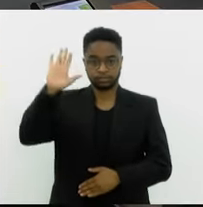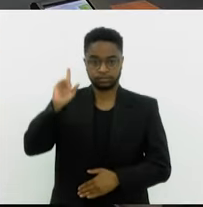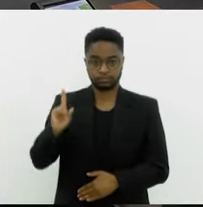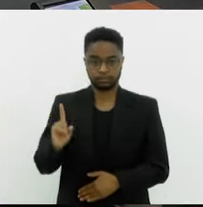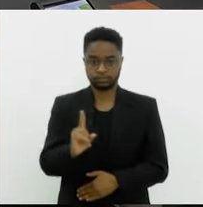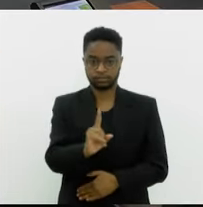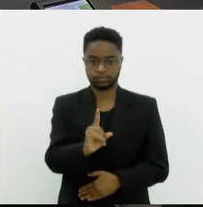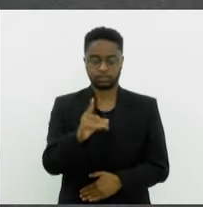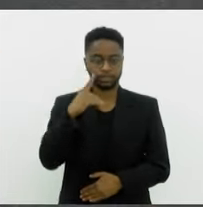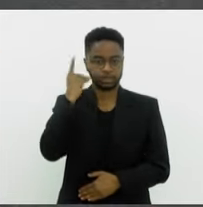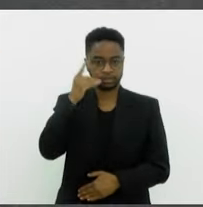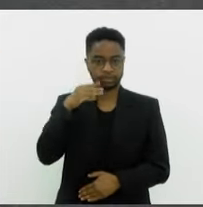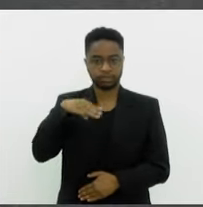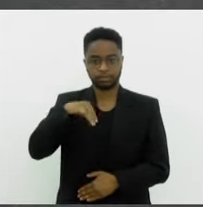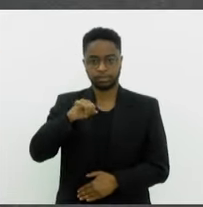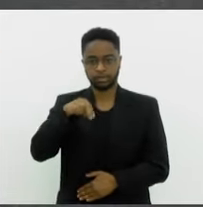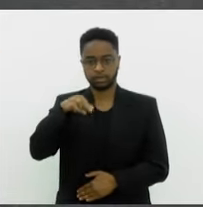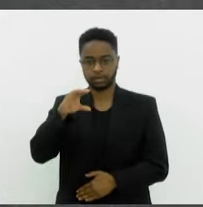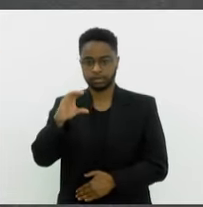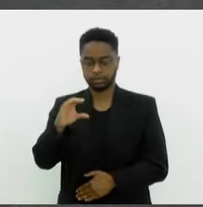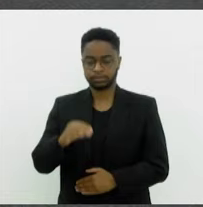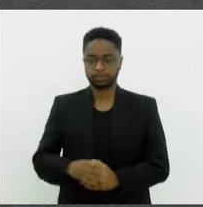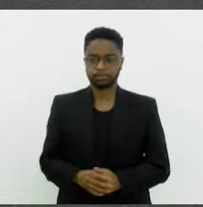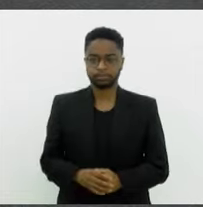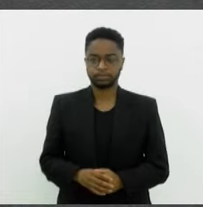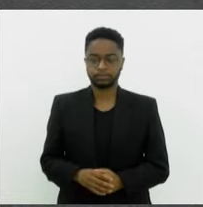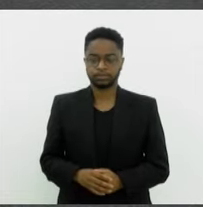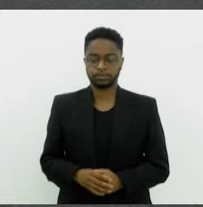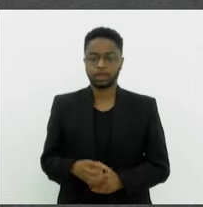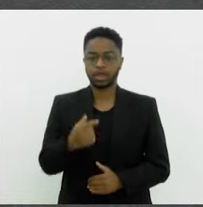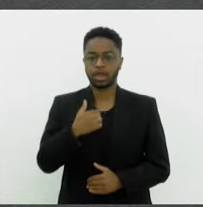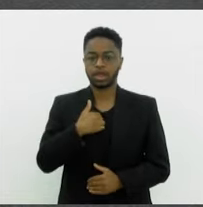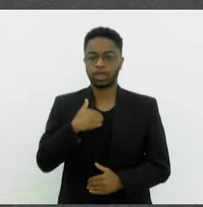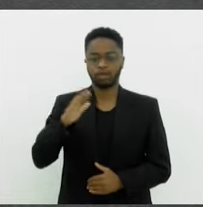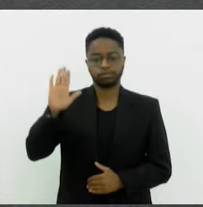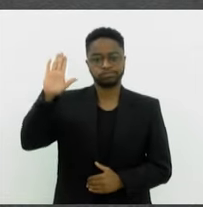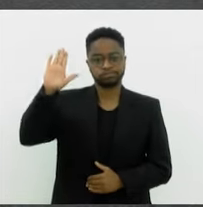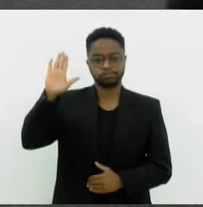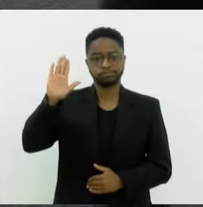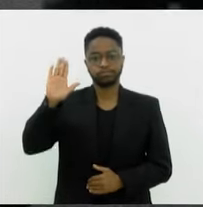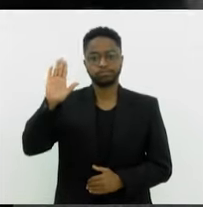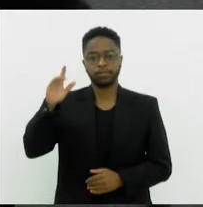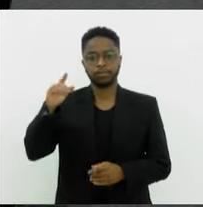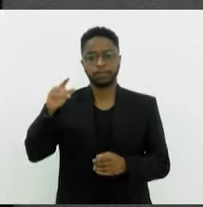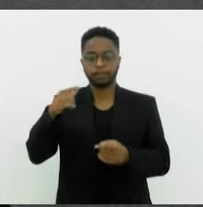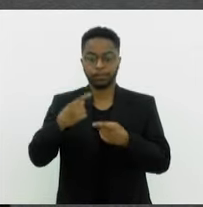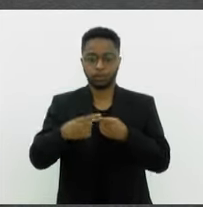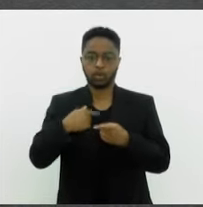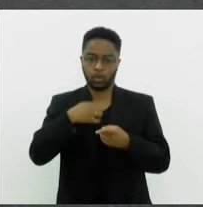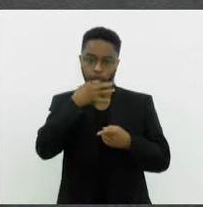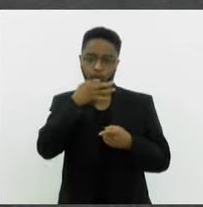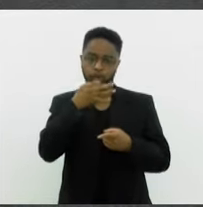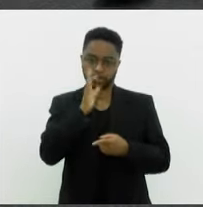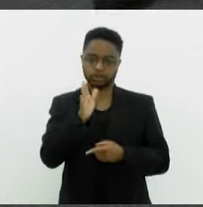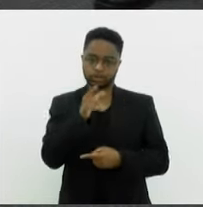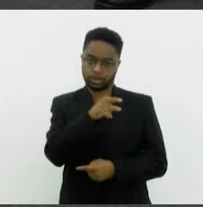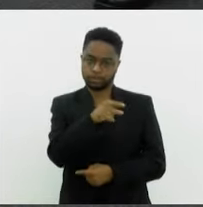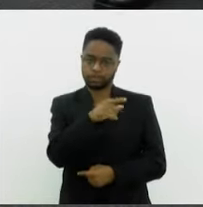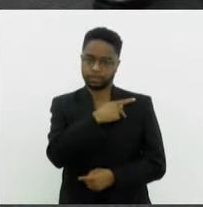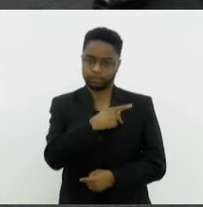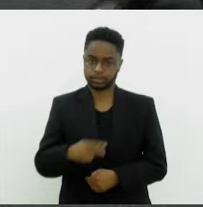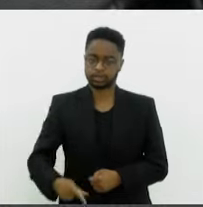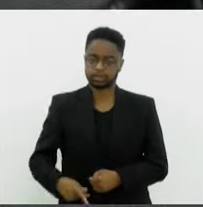Deputado Carlos Mink, por favor. Senhor presidente, eu levanto uma questão de ordem sobre a qual, inclusive, já comentei consigo quando